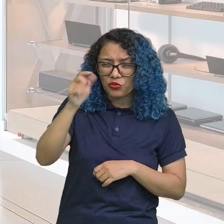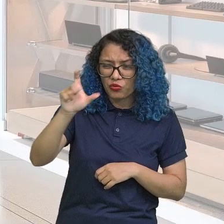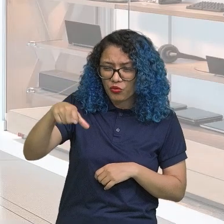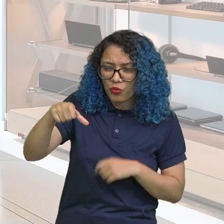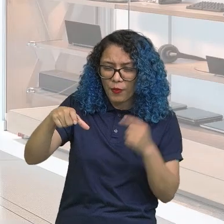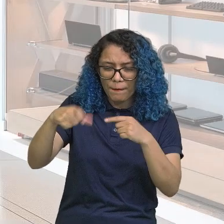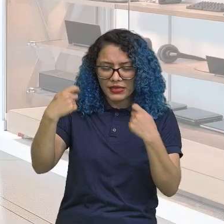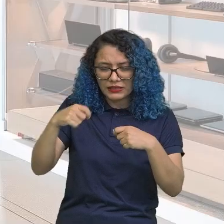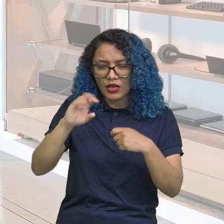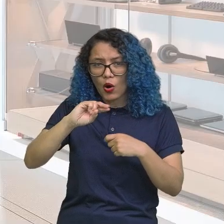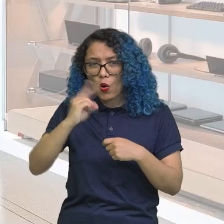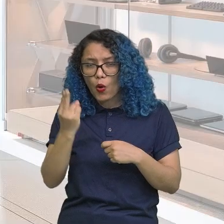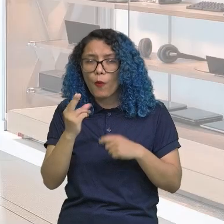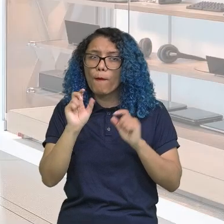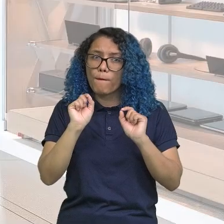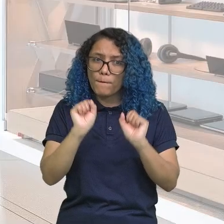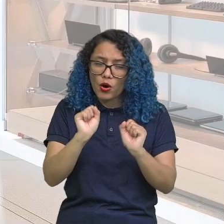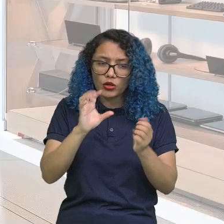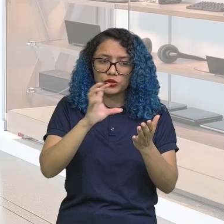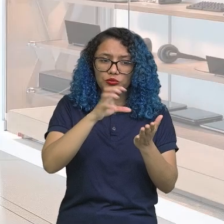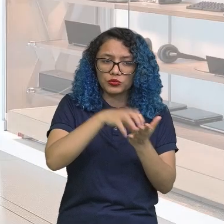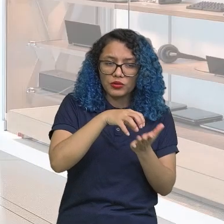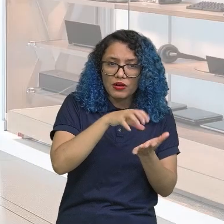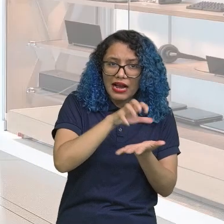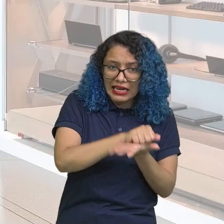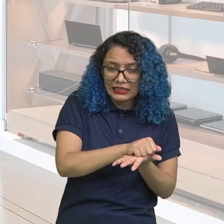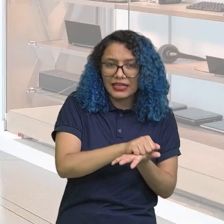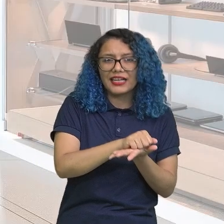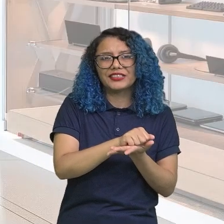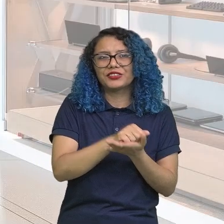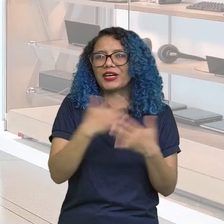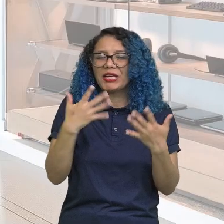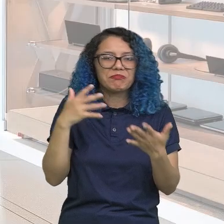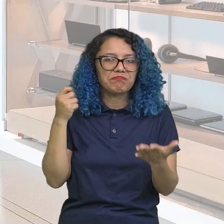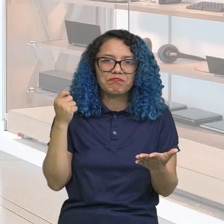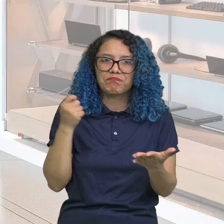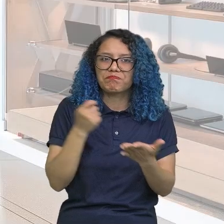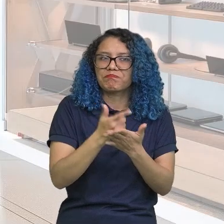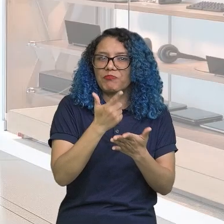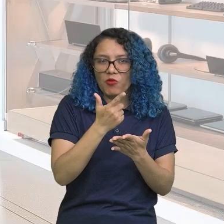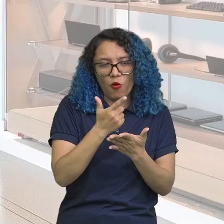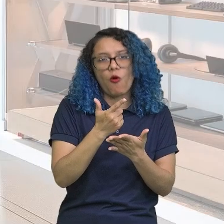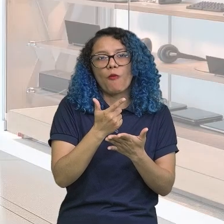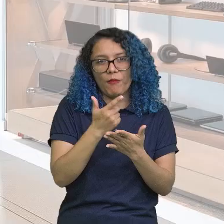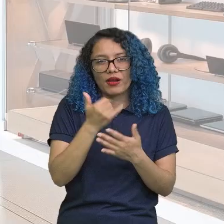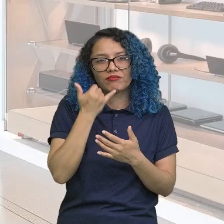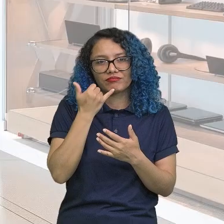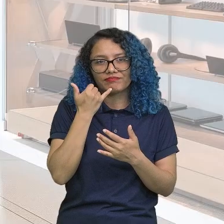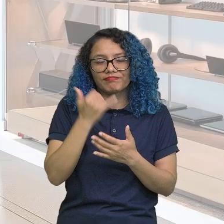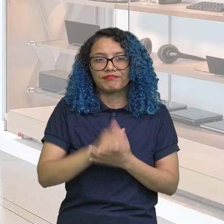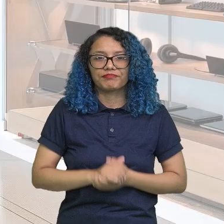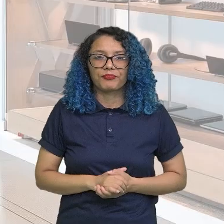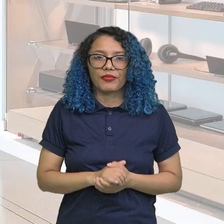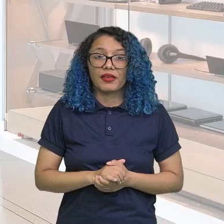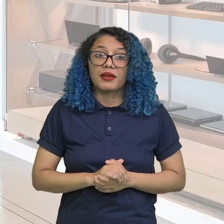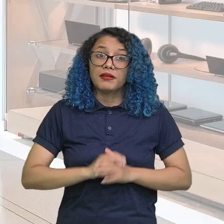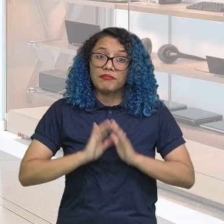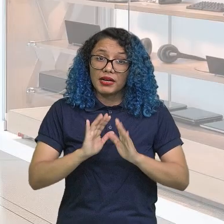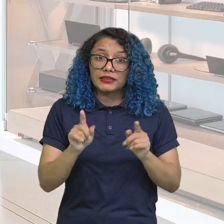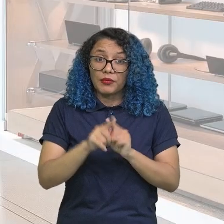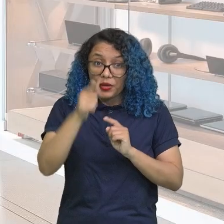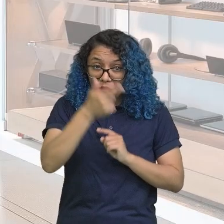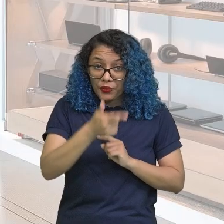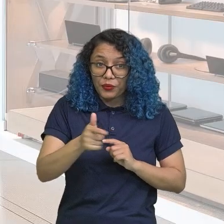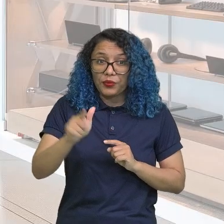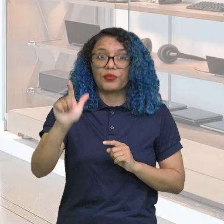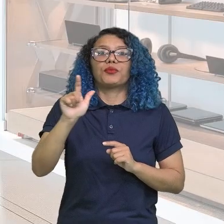abrir um crediário na loja, o que é que você faz? Vai lá, compra o telefone e seja o que Deus quiser. Mas além dessa loja de eletrônicos, tem uma